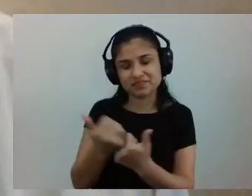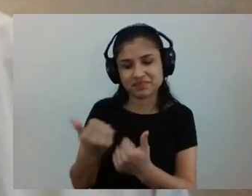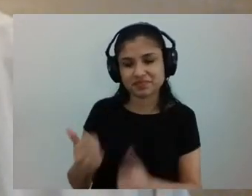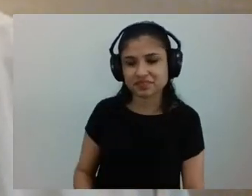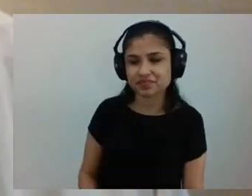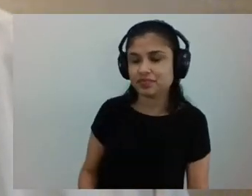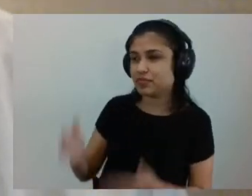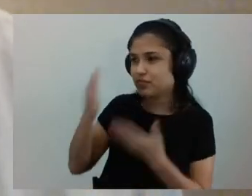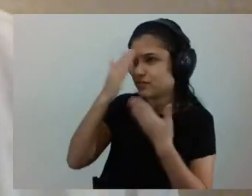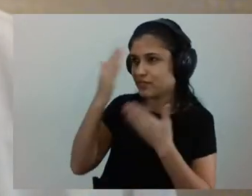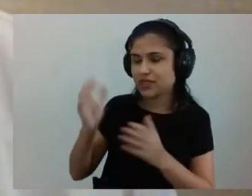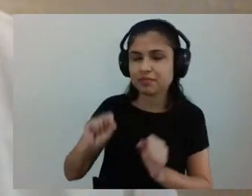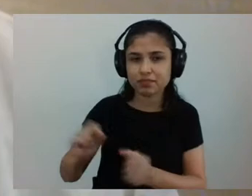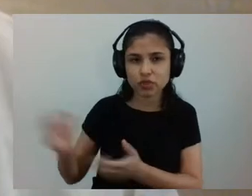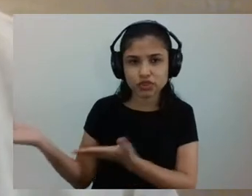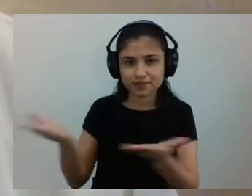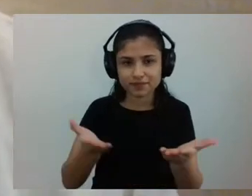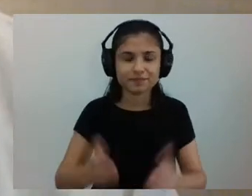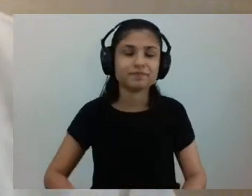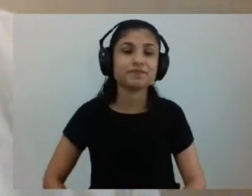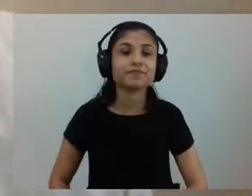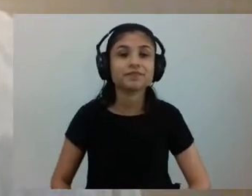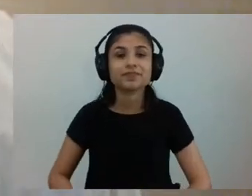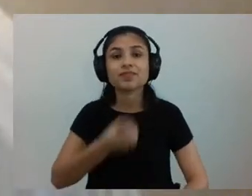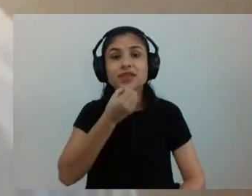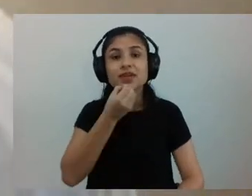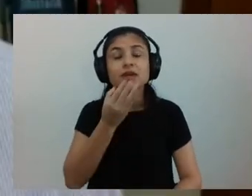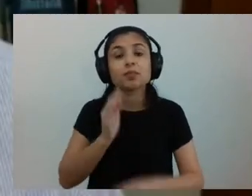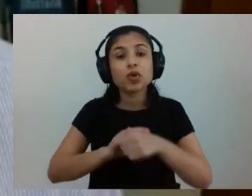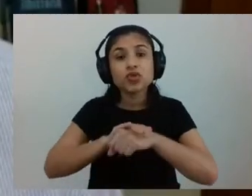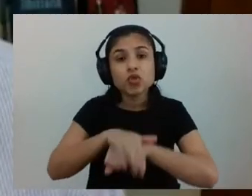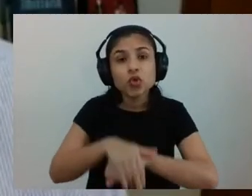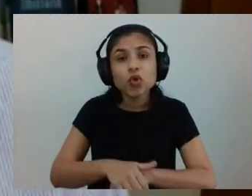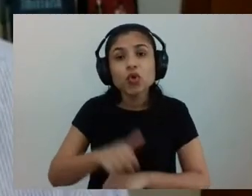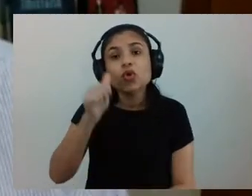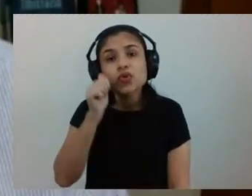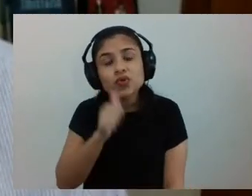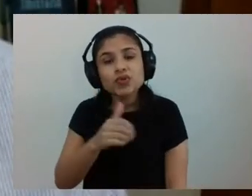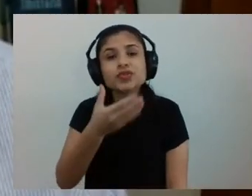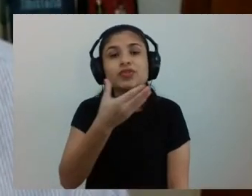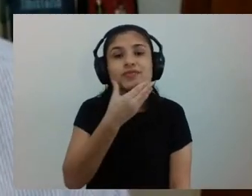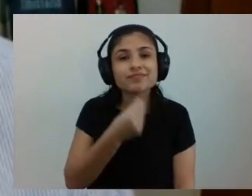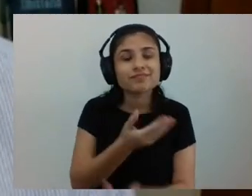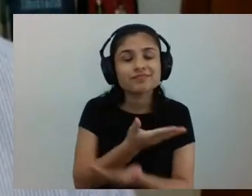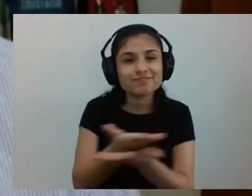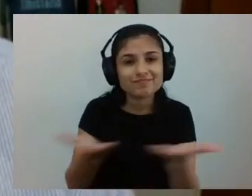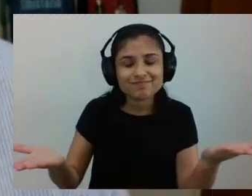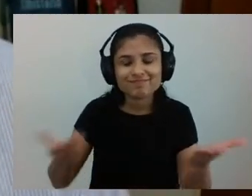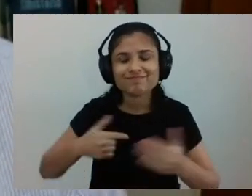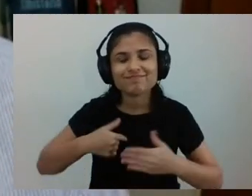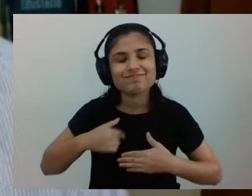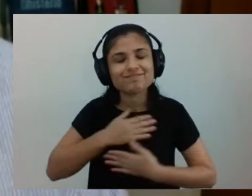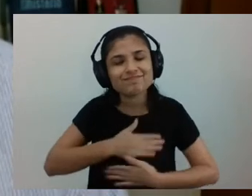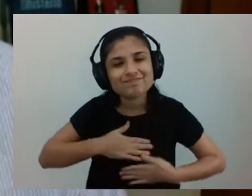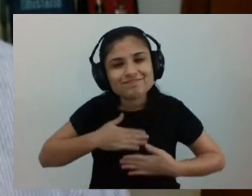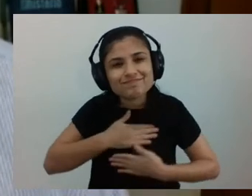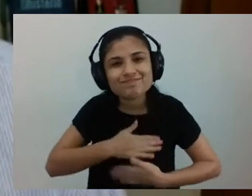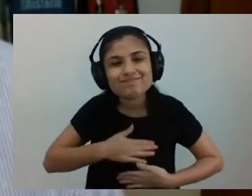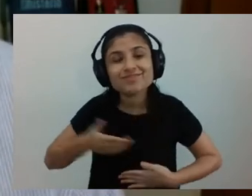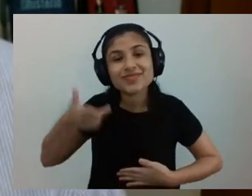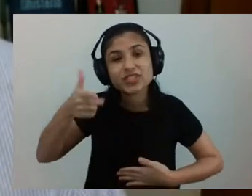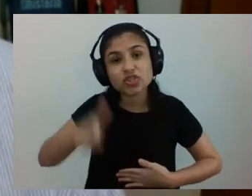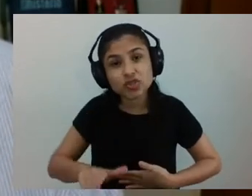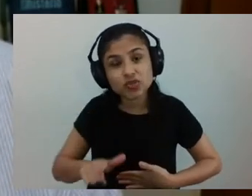palavra é sua. Boa noite novamente a todas e todos. É com grande satisfação que mais uma vez estamos